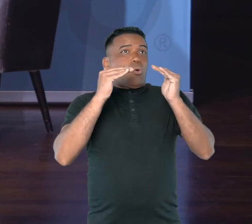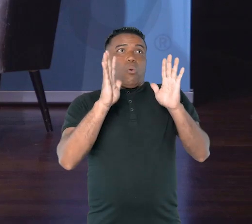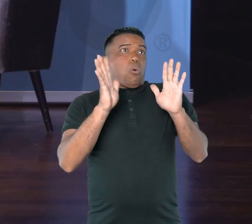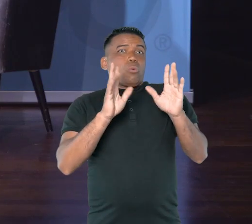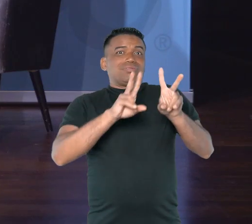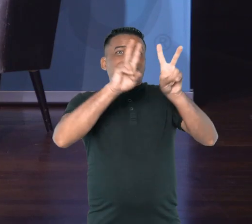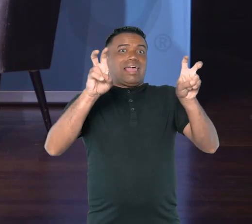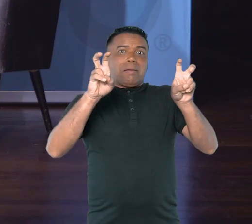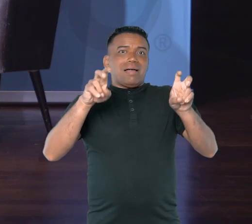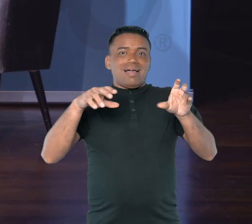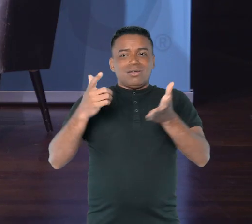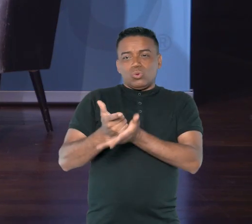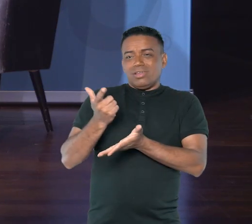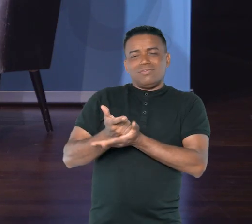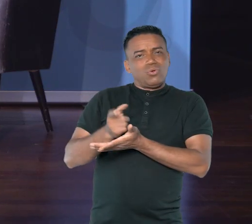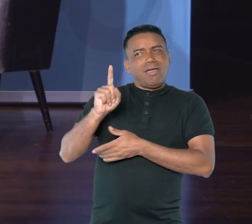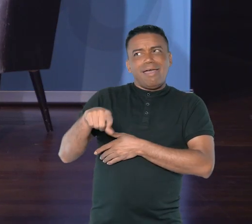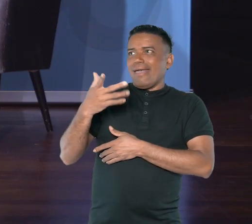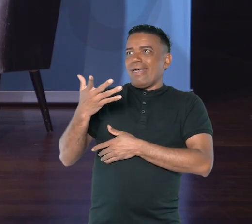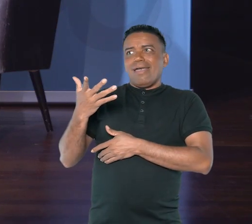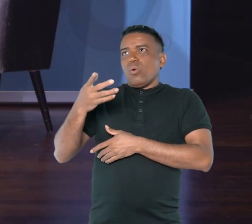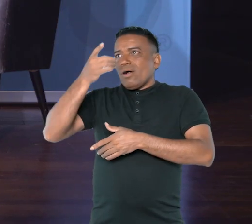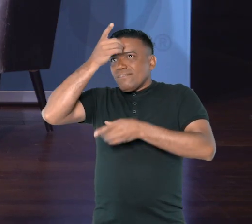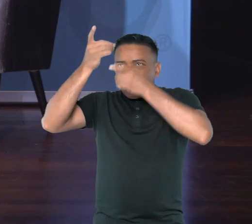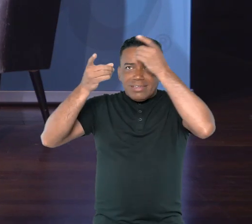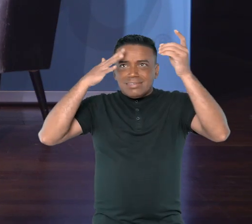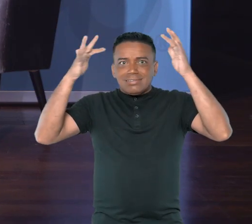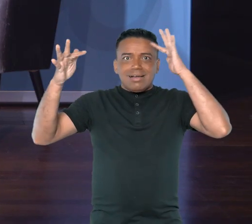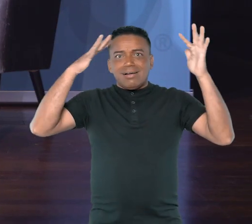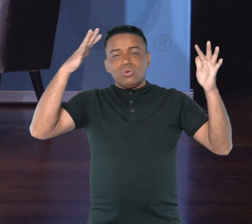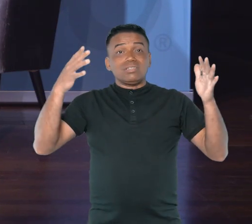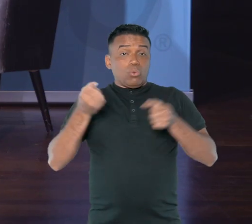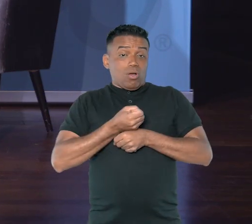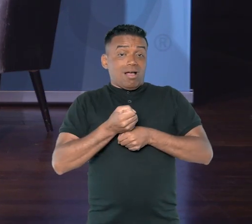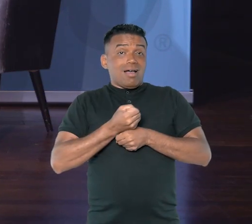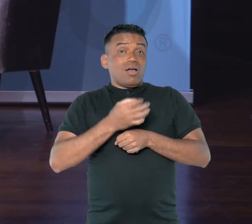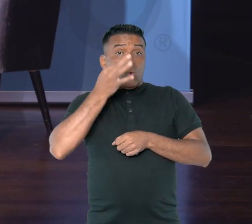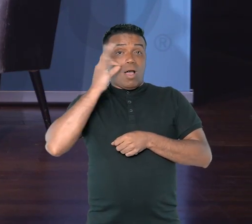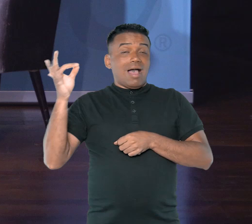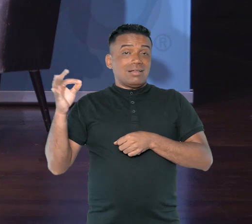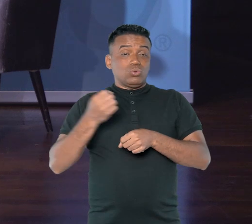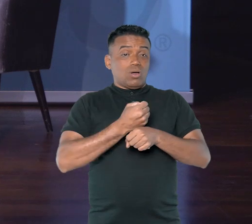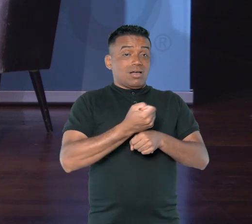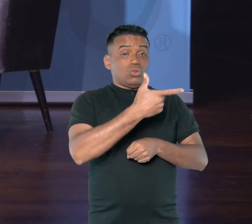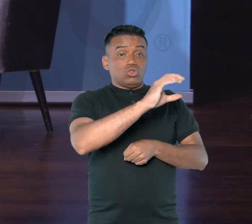Para quem não leu ainda, é uma ficção meio psicodélica sobre o ano do rato, 2020, e que eu